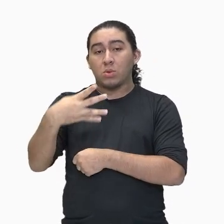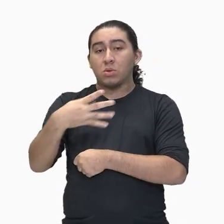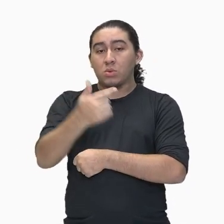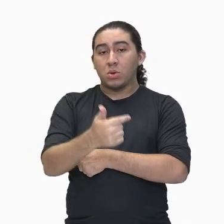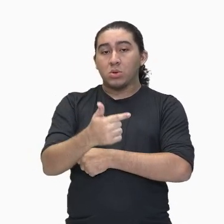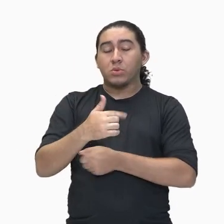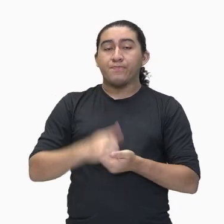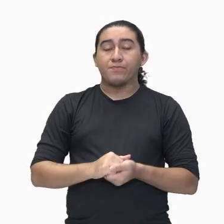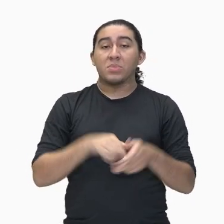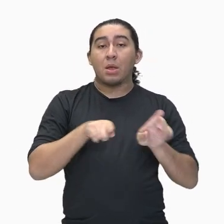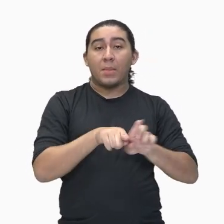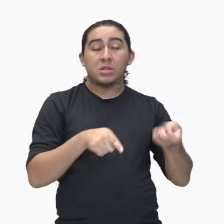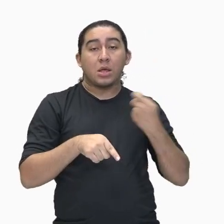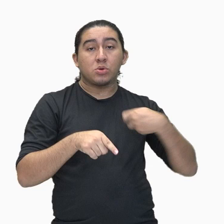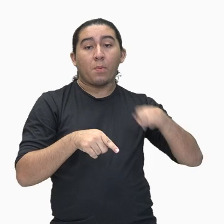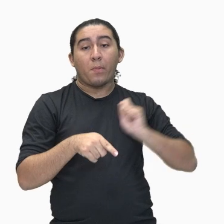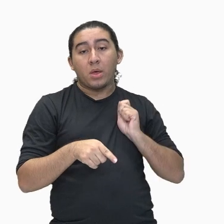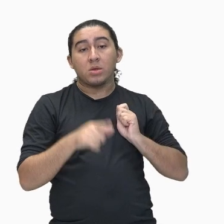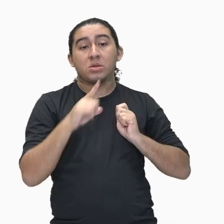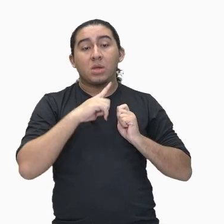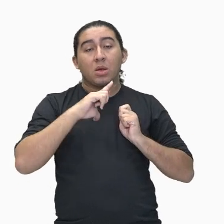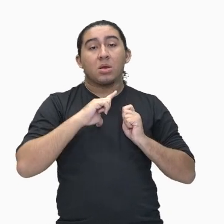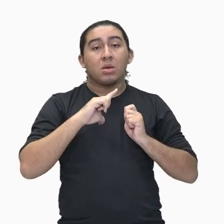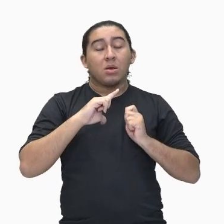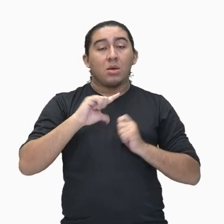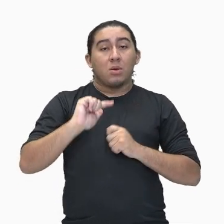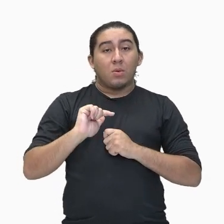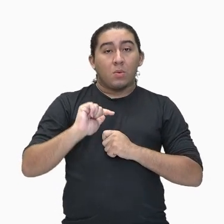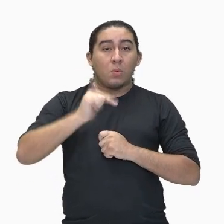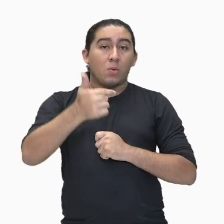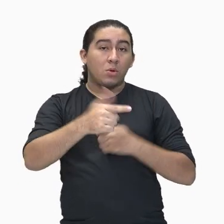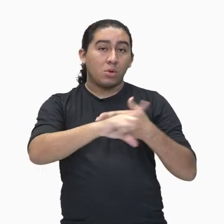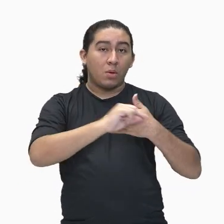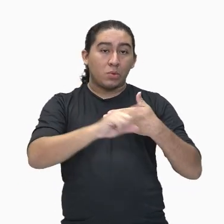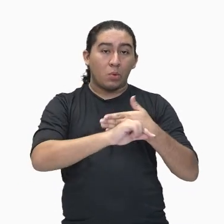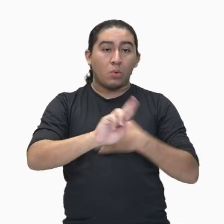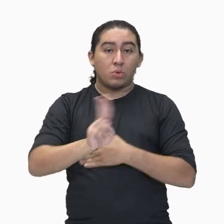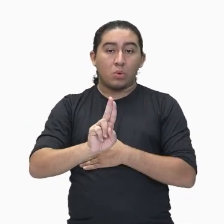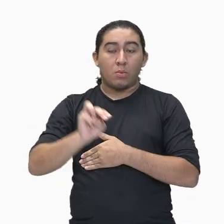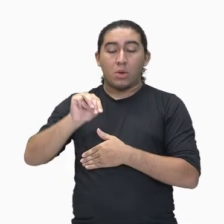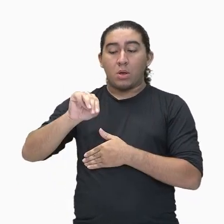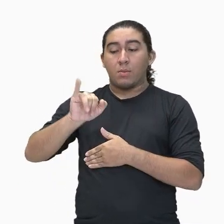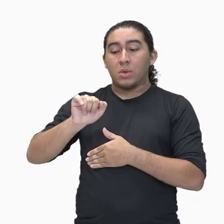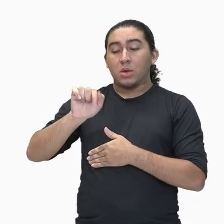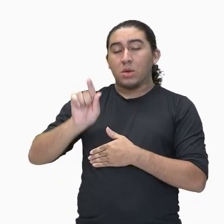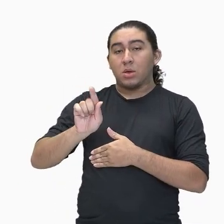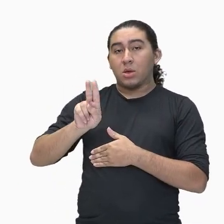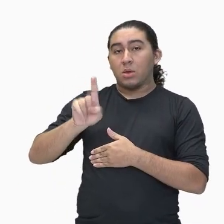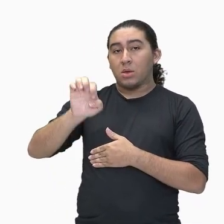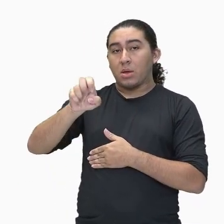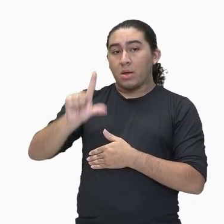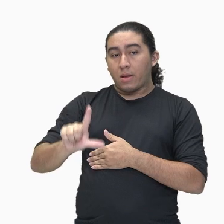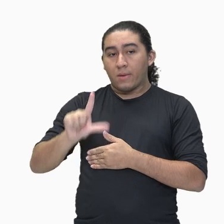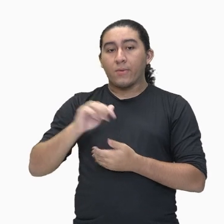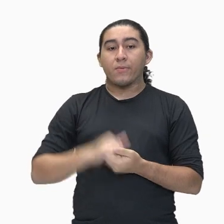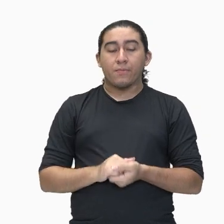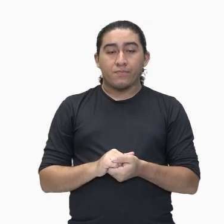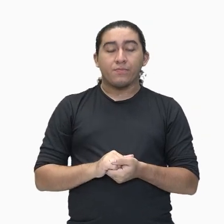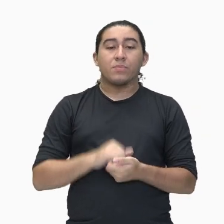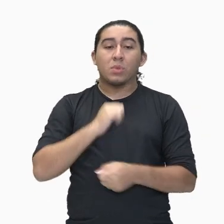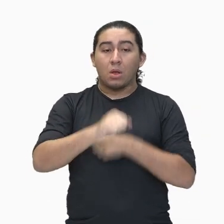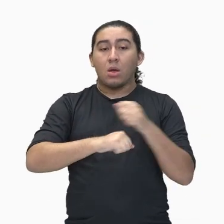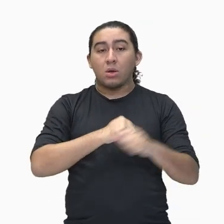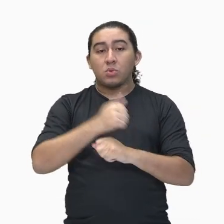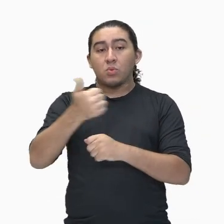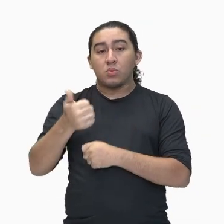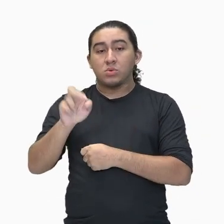Espanha, nós temos alguém que nós falamos na aula anterior, Miguel de Cervantes. Ele viveu de 1547